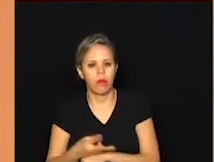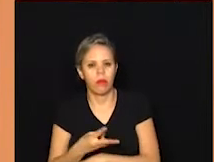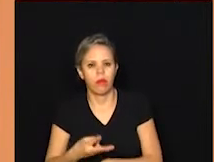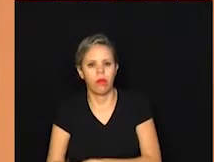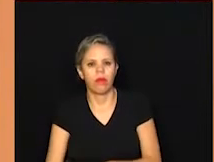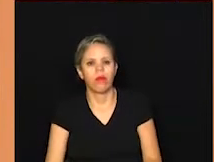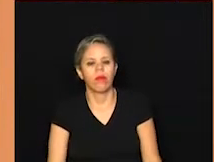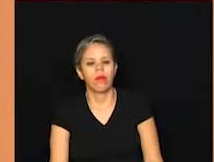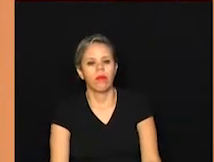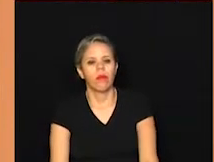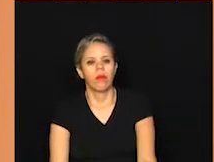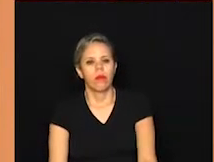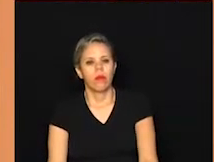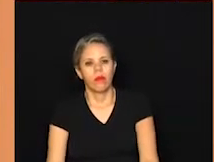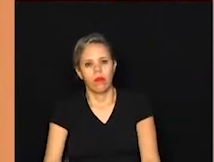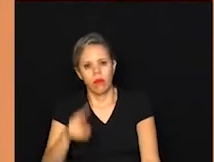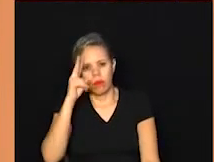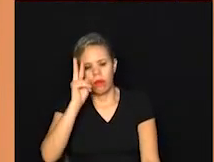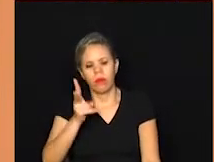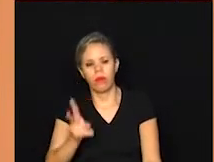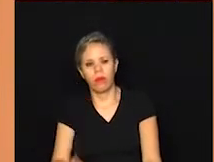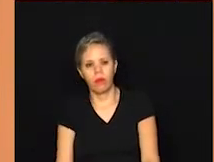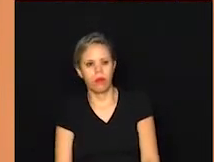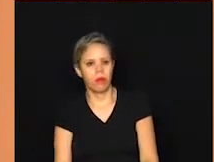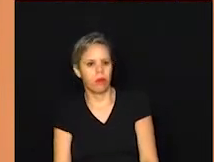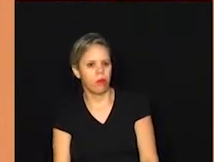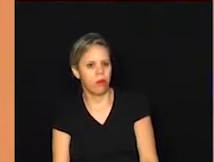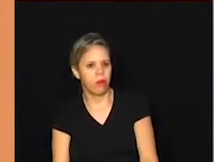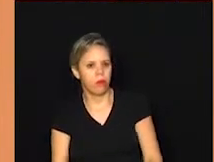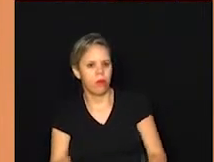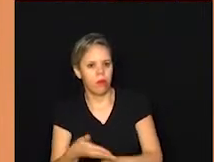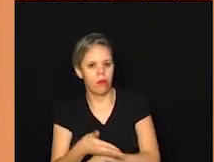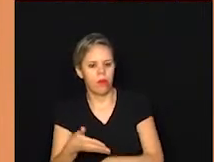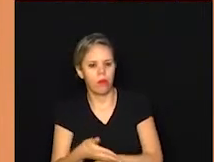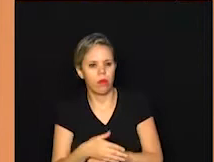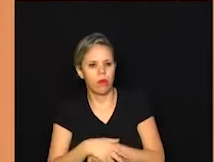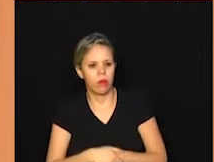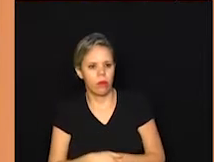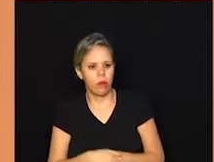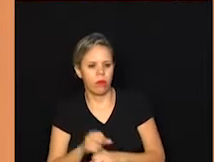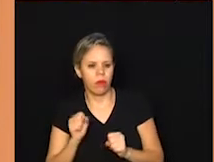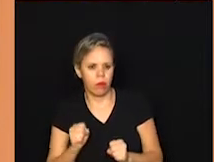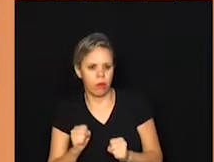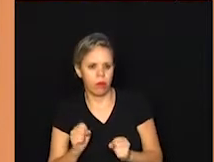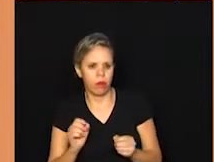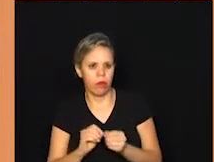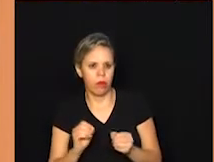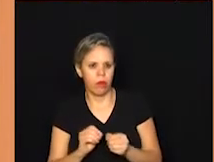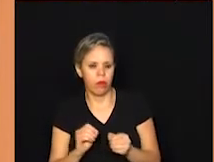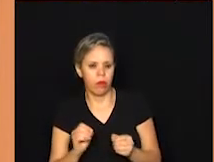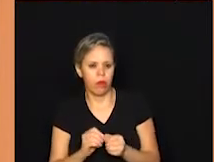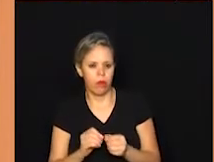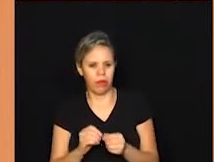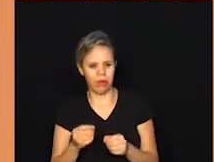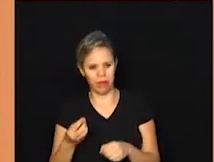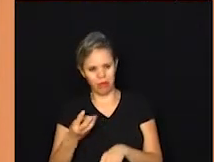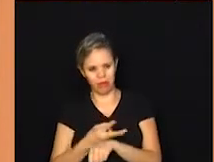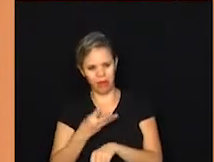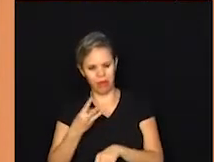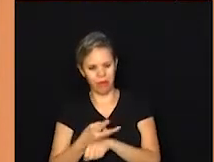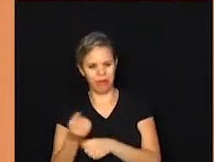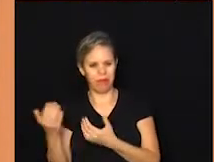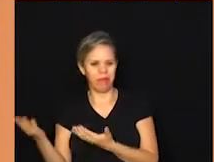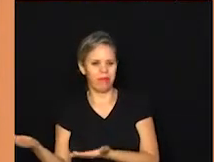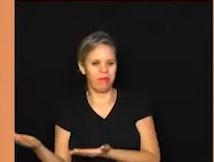né? Lembrando sempre que a participação pode ser feita através do número de zap que a